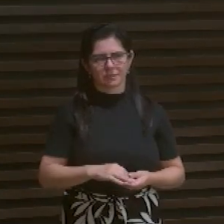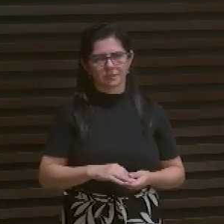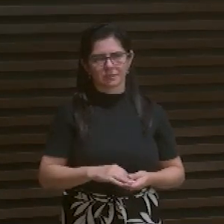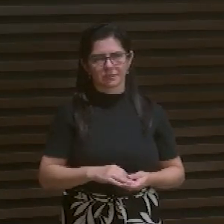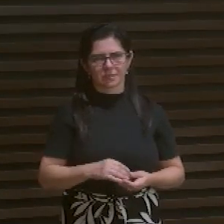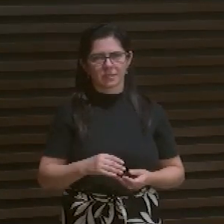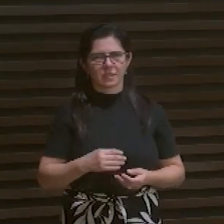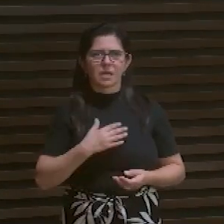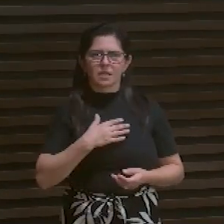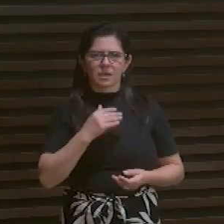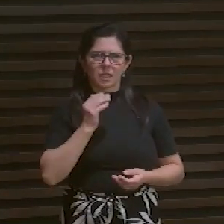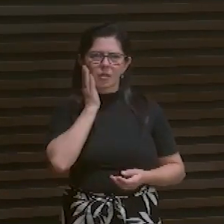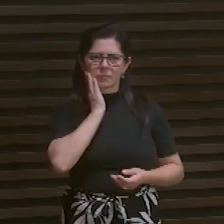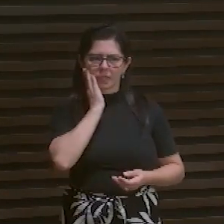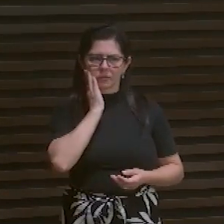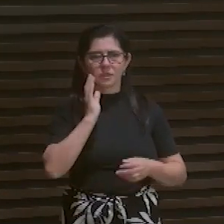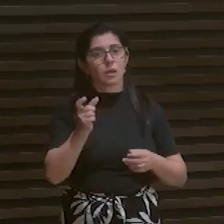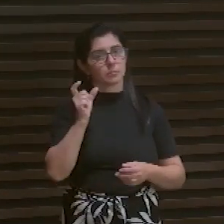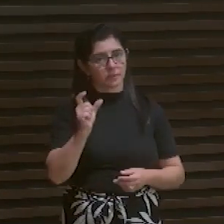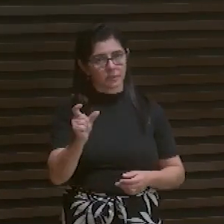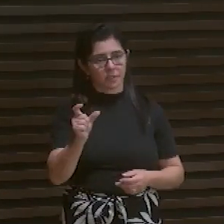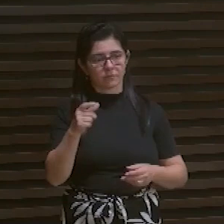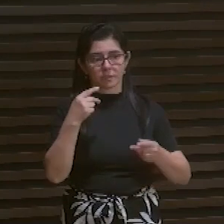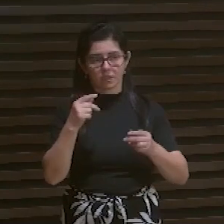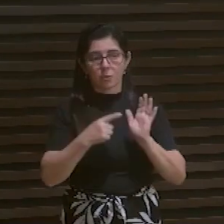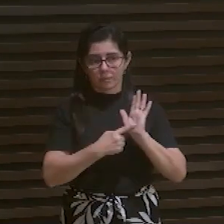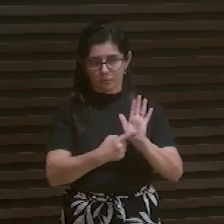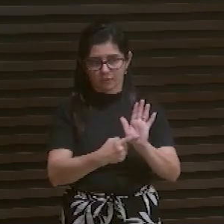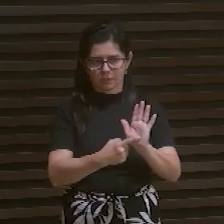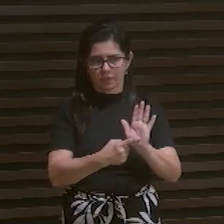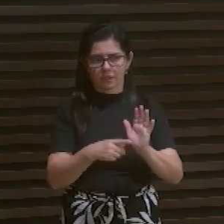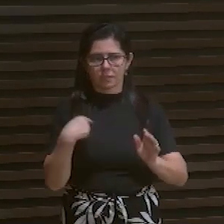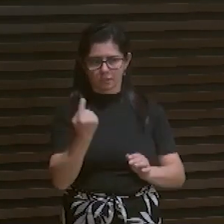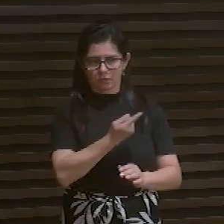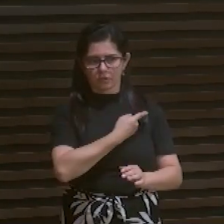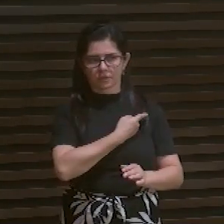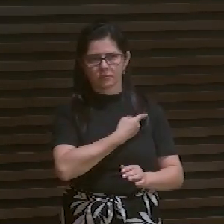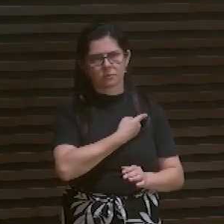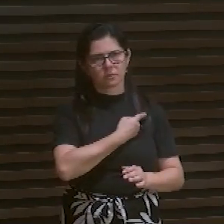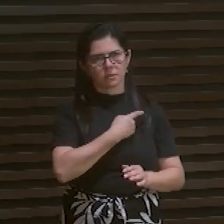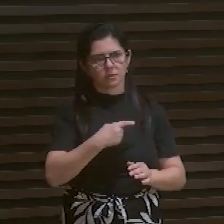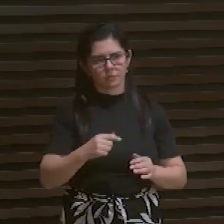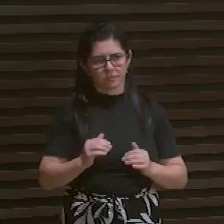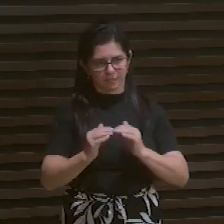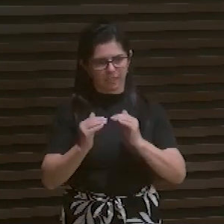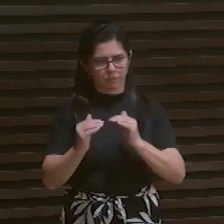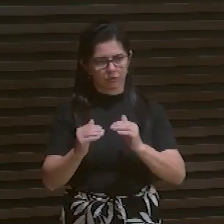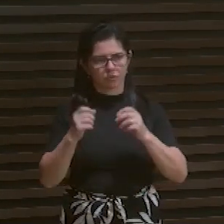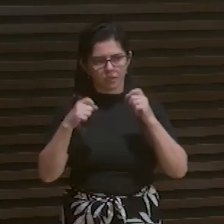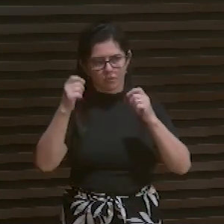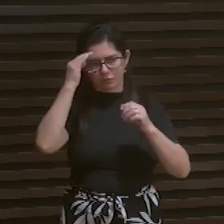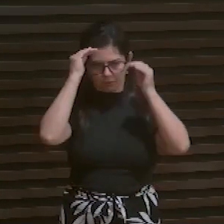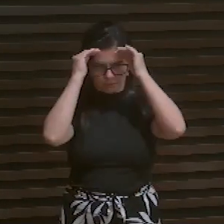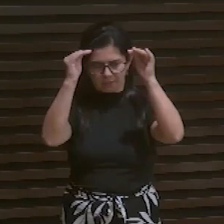Amados, a palavra fala que o Senhor atribuiu o ministério e nós nos devemos submeter a quem? Ao Senhor. Se submeter ao Senhor